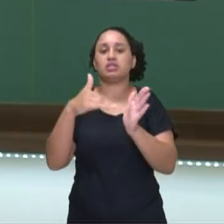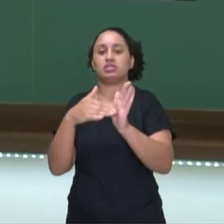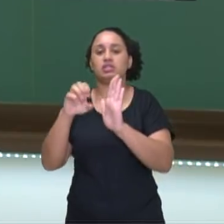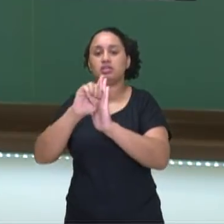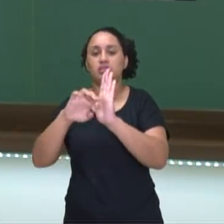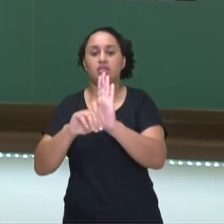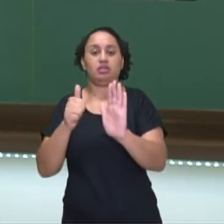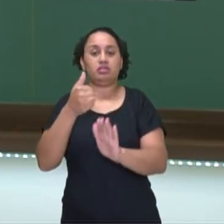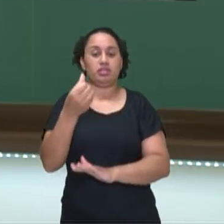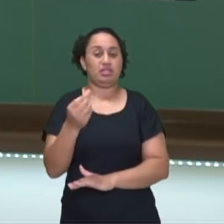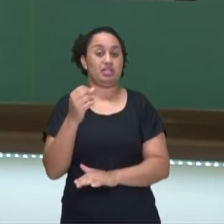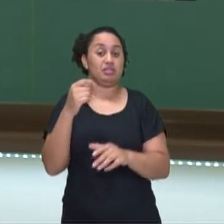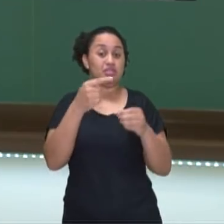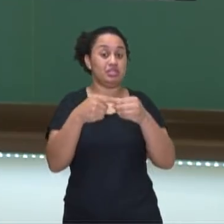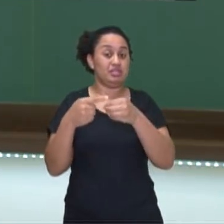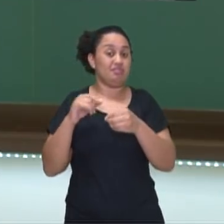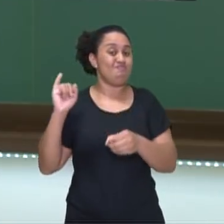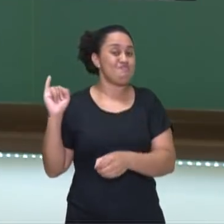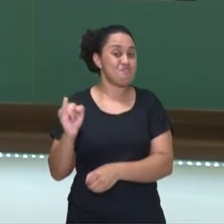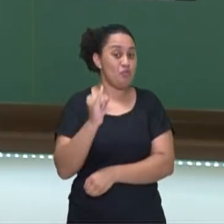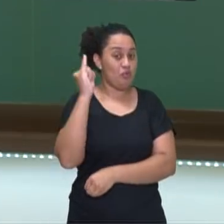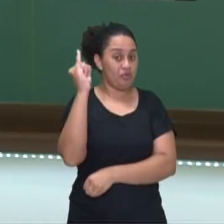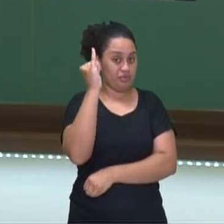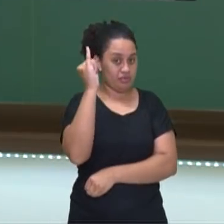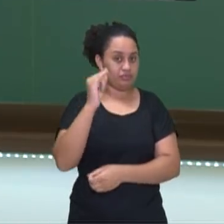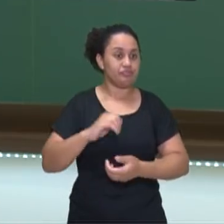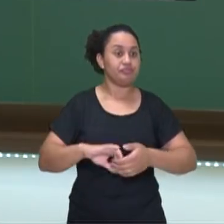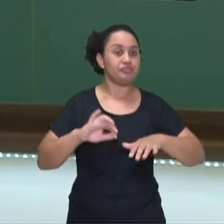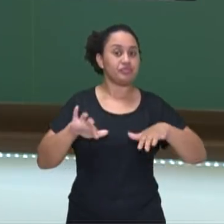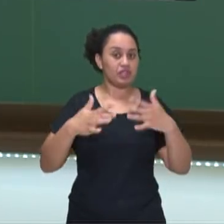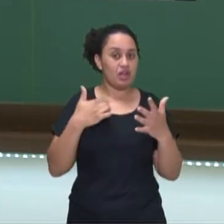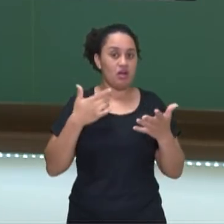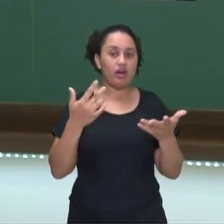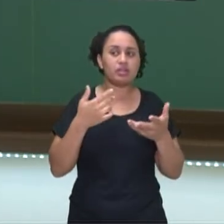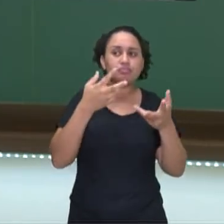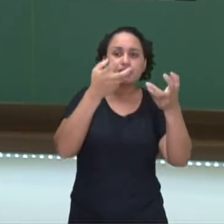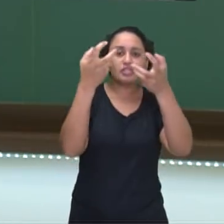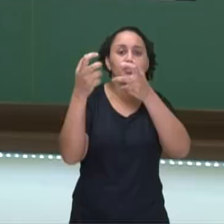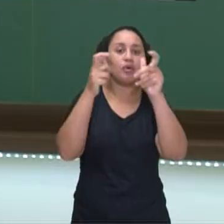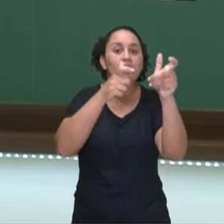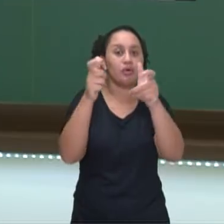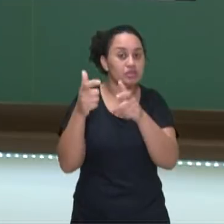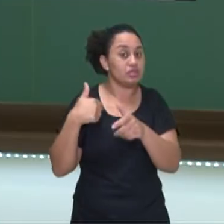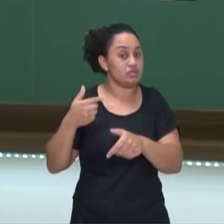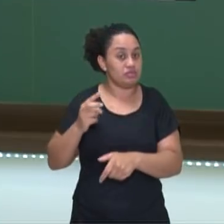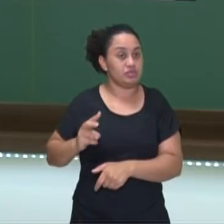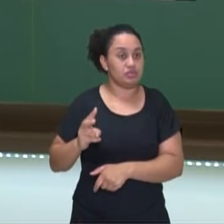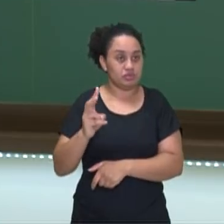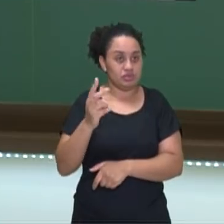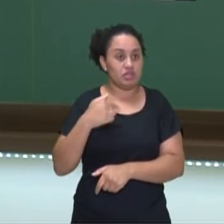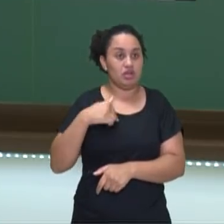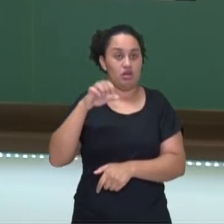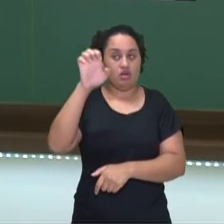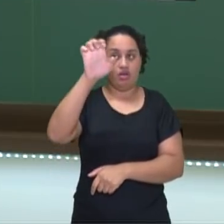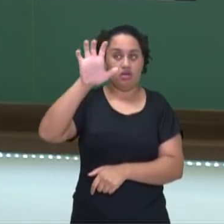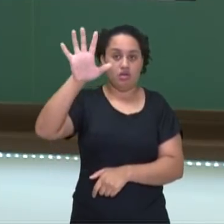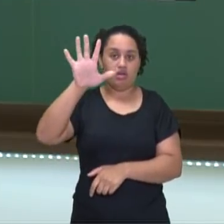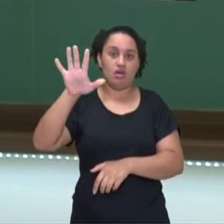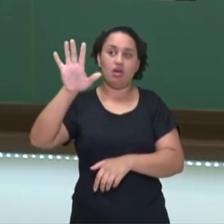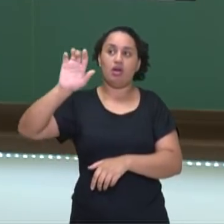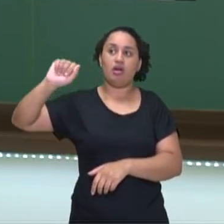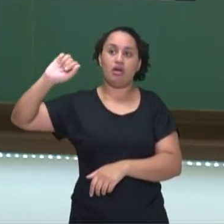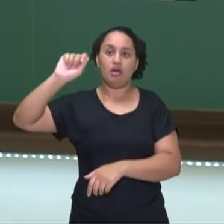muito importantes. Ok? Já que você se localizou no mapa, vamos continuar. Olha lá, Europa,